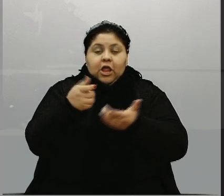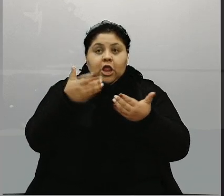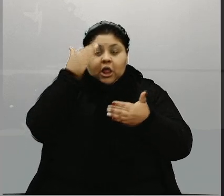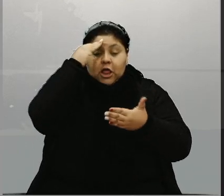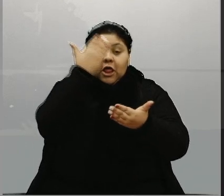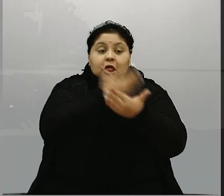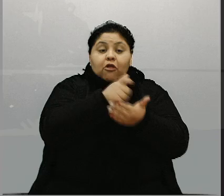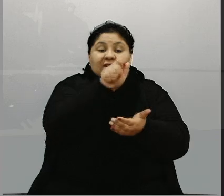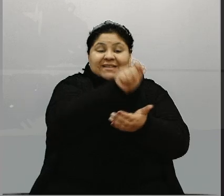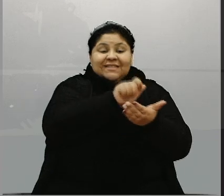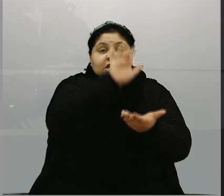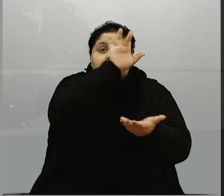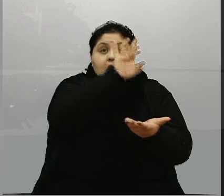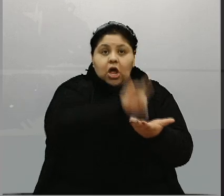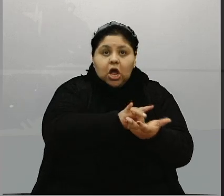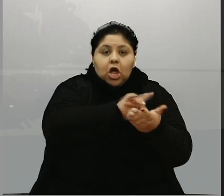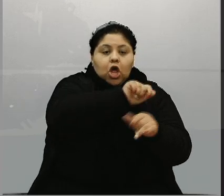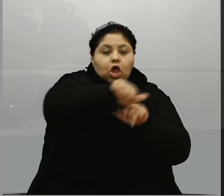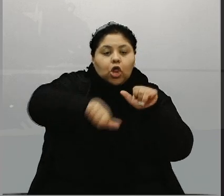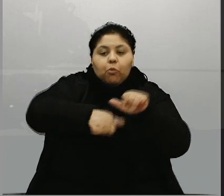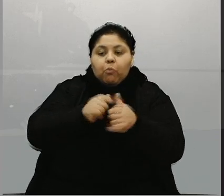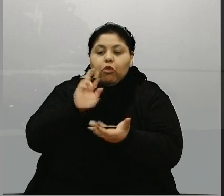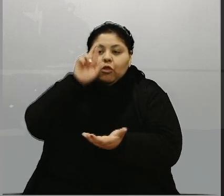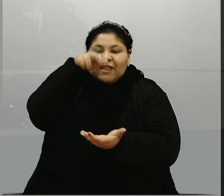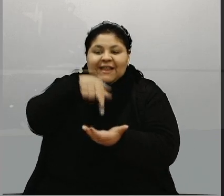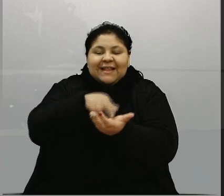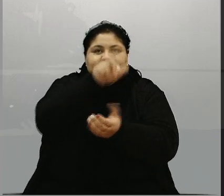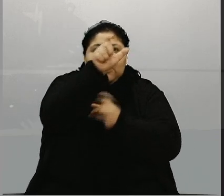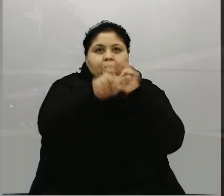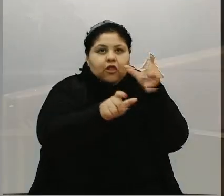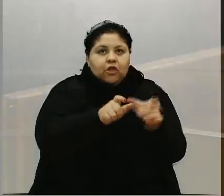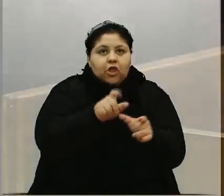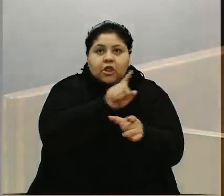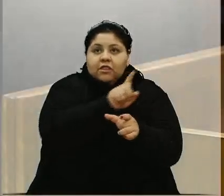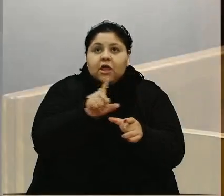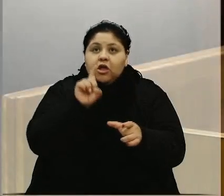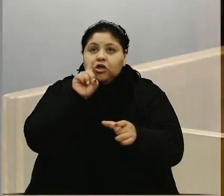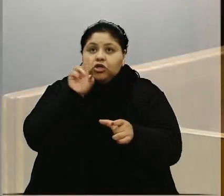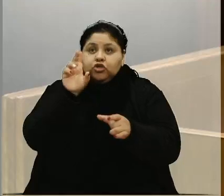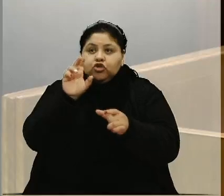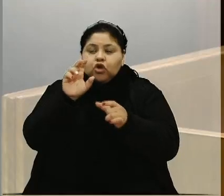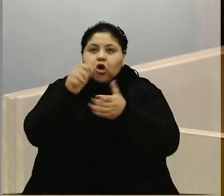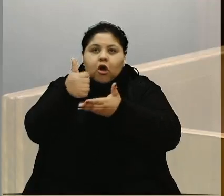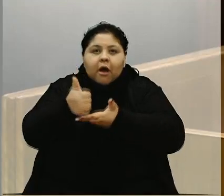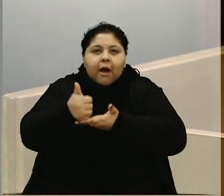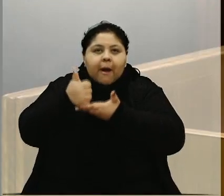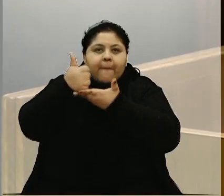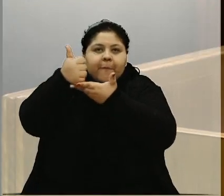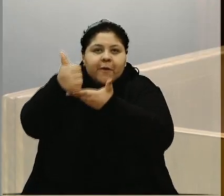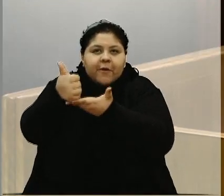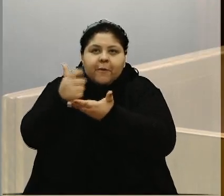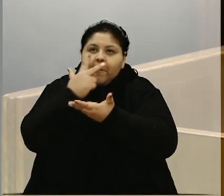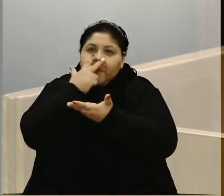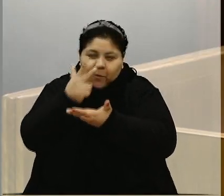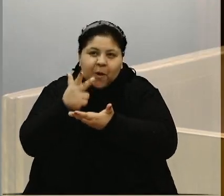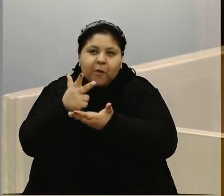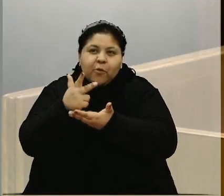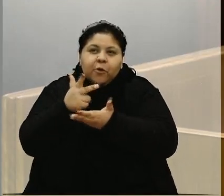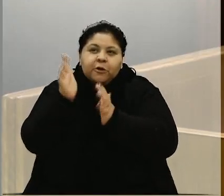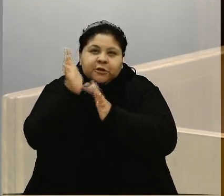social efetiva que muda a realidade do indivíduo. Nós não apenas damos o peixe, mas como Jesus nós ensinamos a